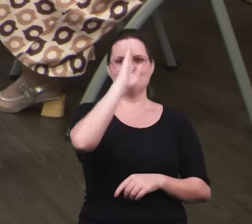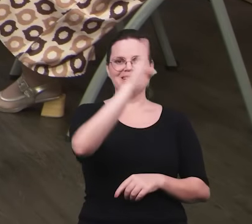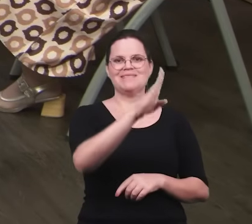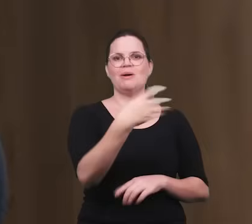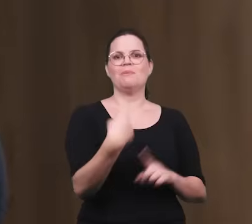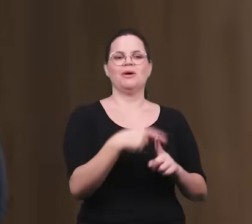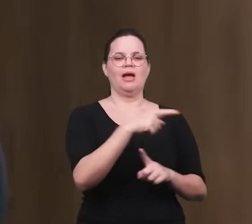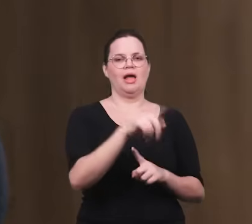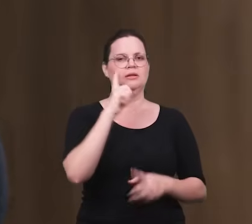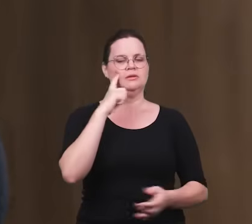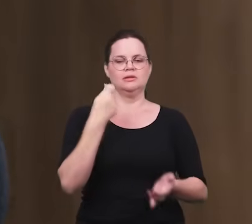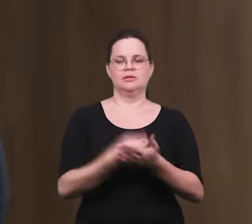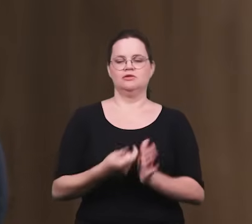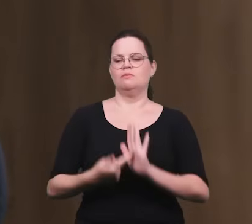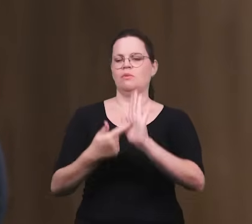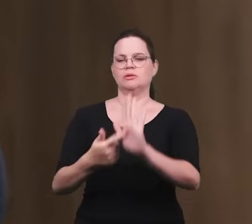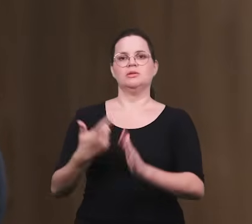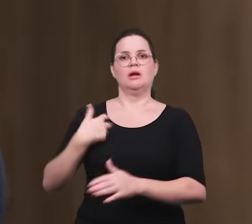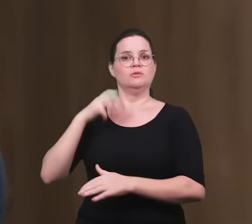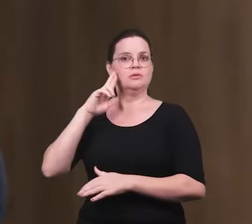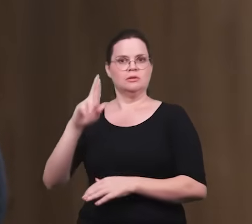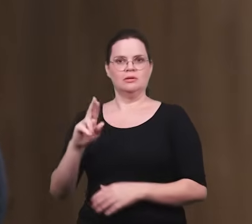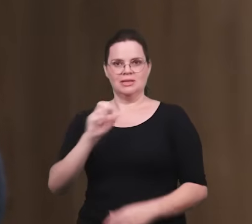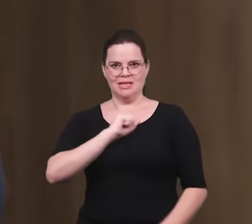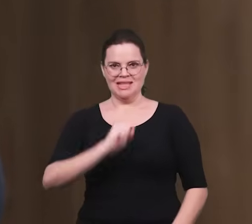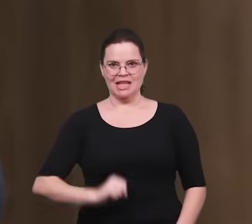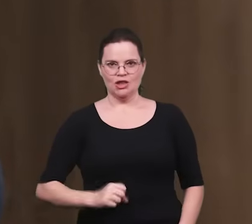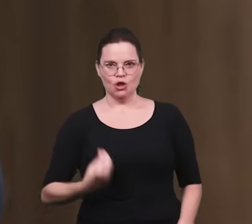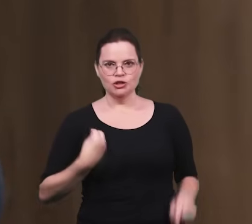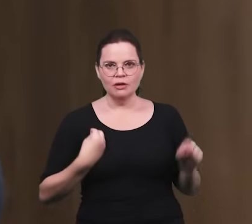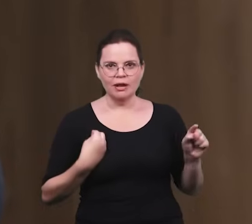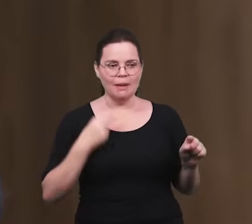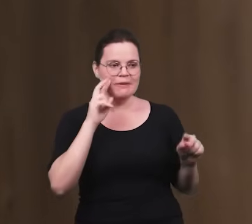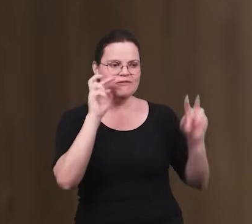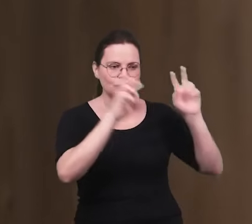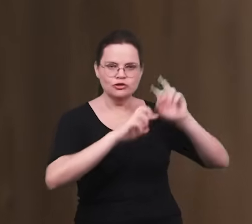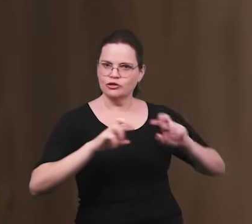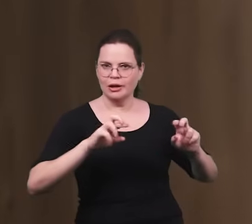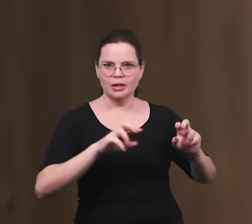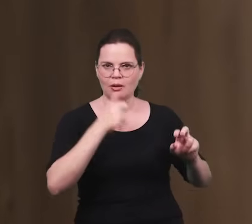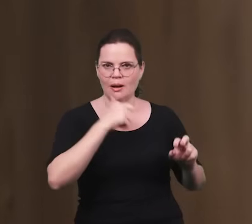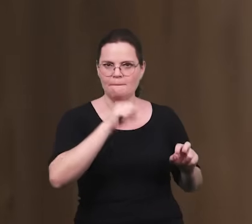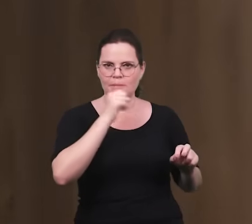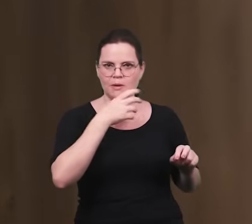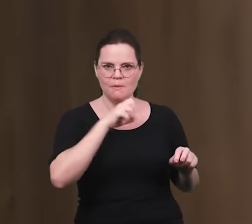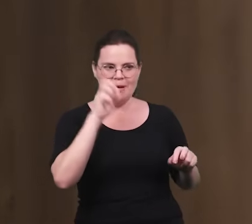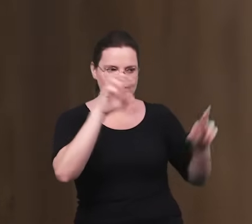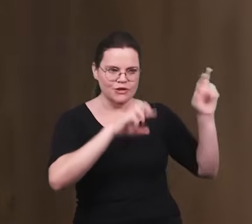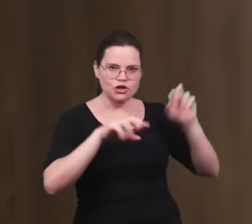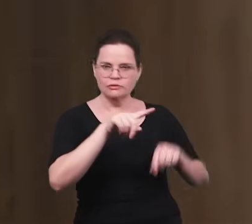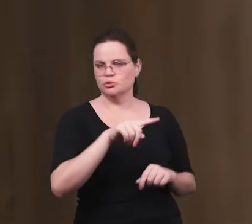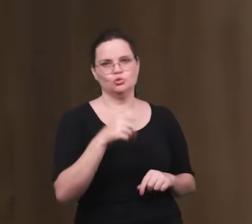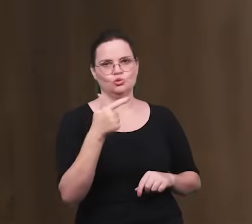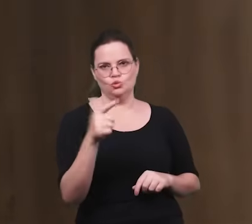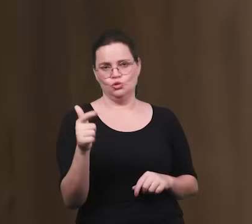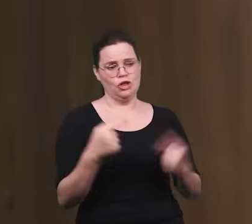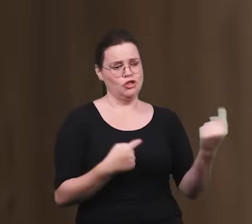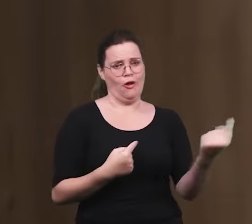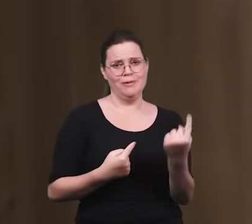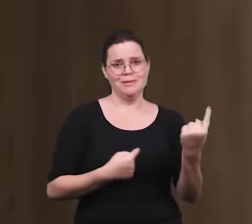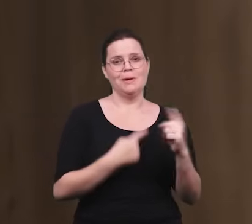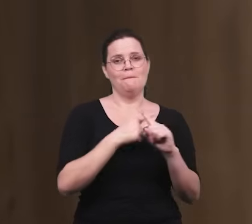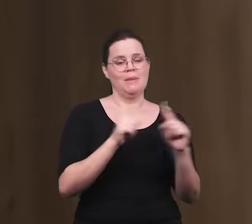Senhor. O sacerdote não estava lá para vigiar Daniel, nem os pais dele estavam lá, mas ele assentou no seu coração. Então, no seu